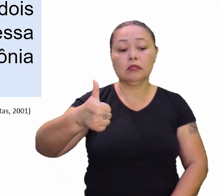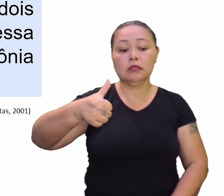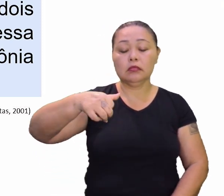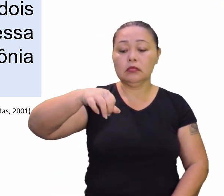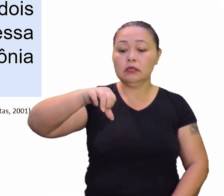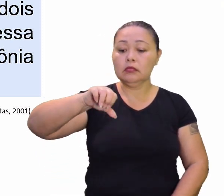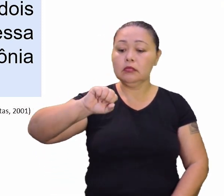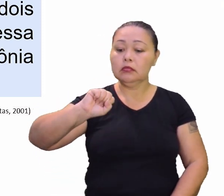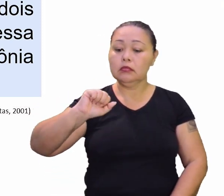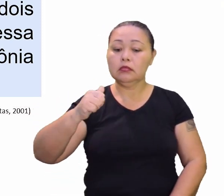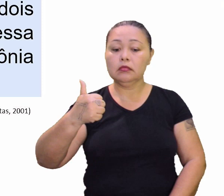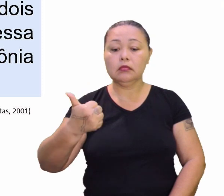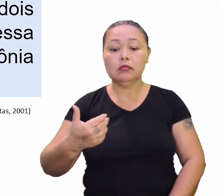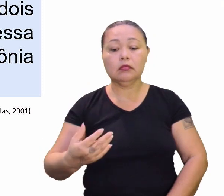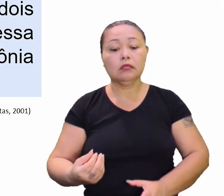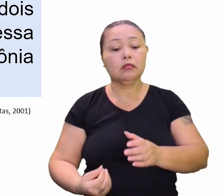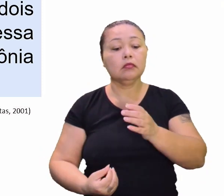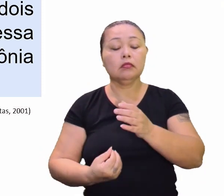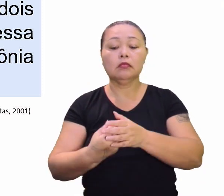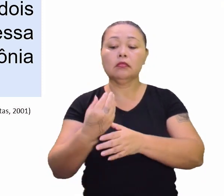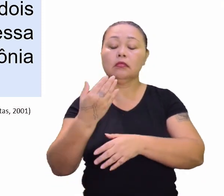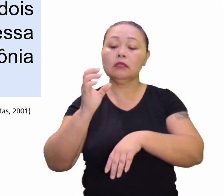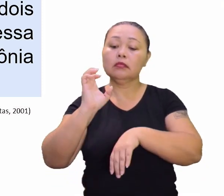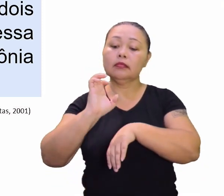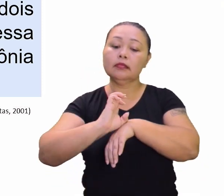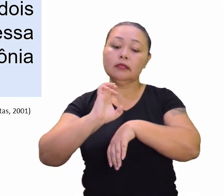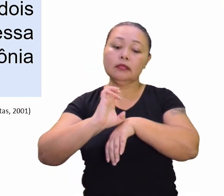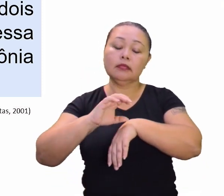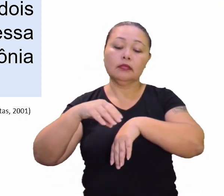temos aí a criação do estado de Rondônia.